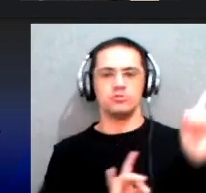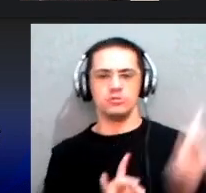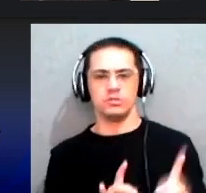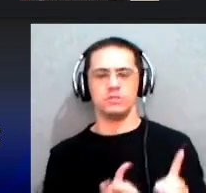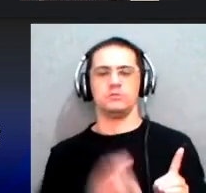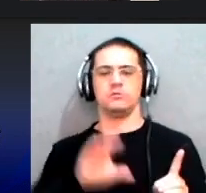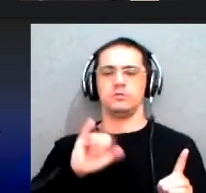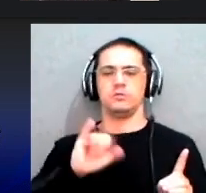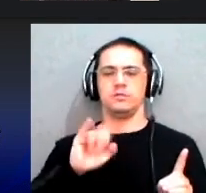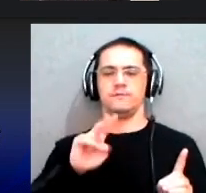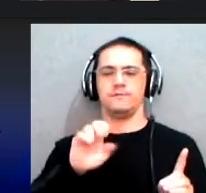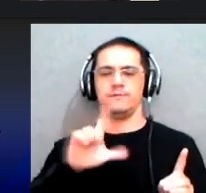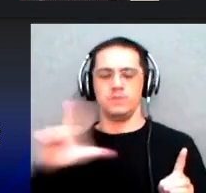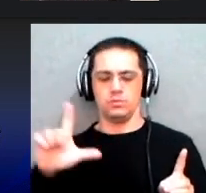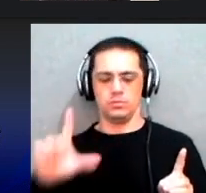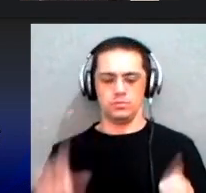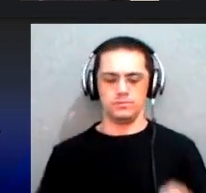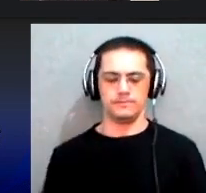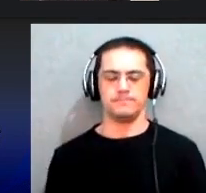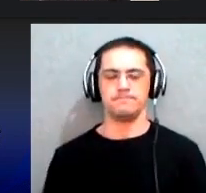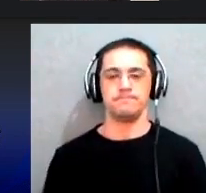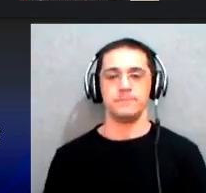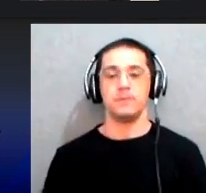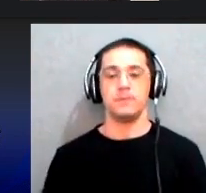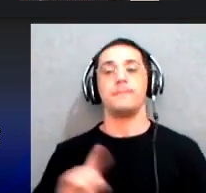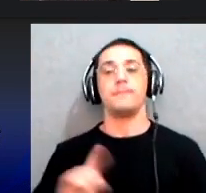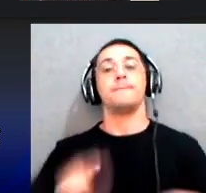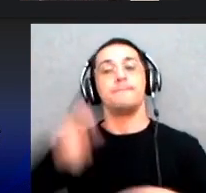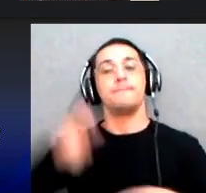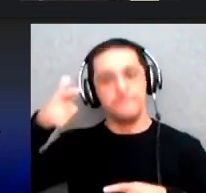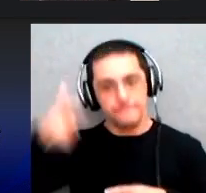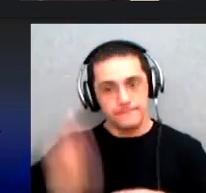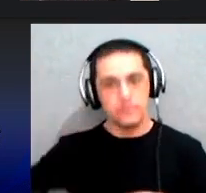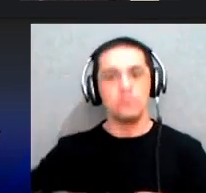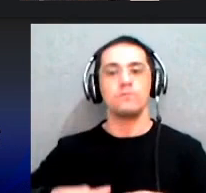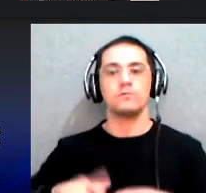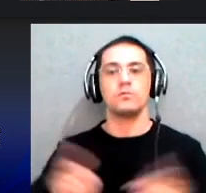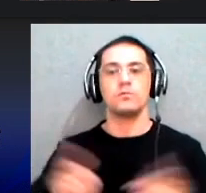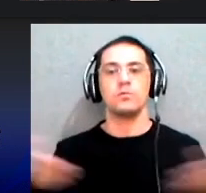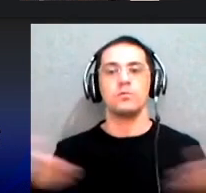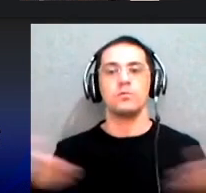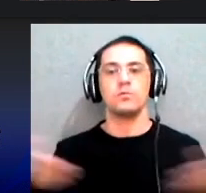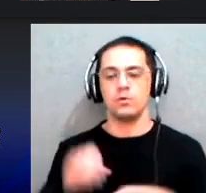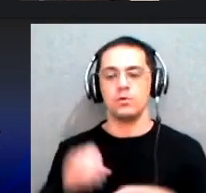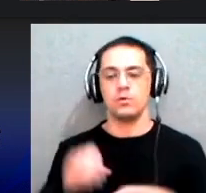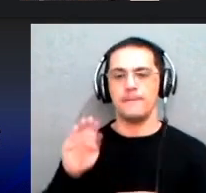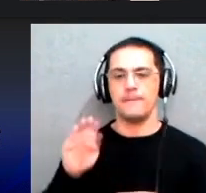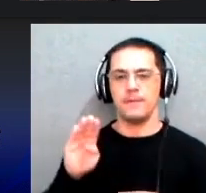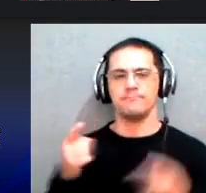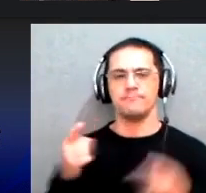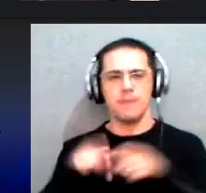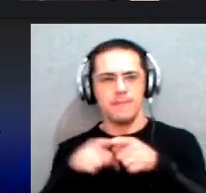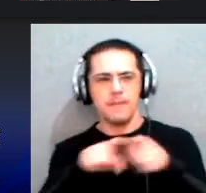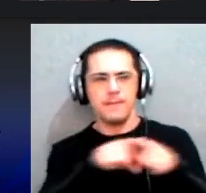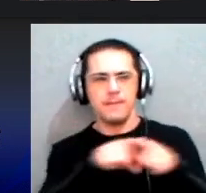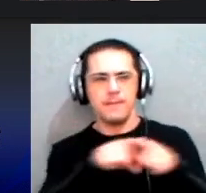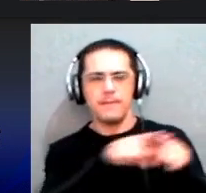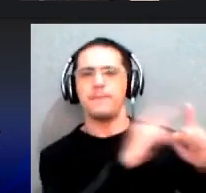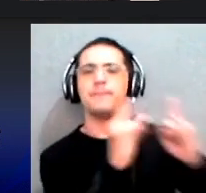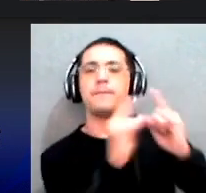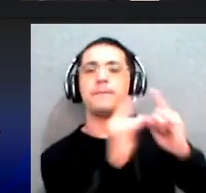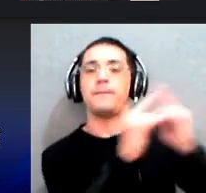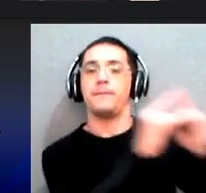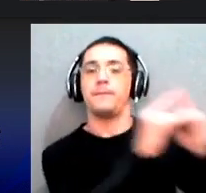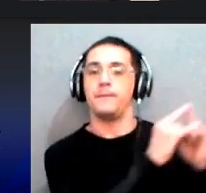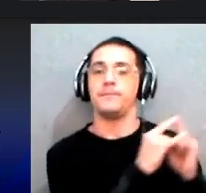Portanto, mais uma vez, foi inteligente a nossa OAB, irmanada com as demais instituições,